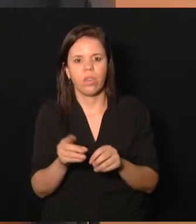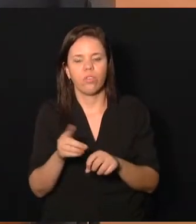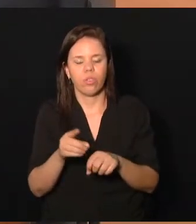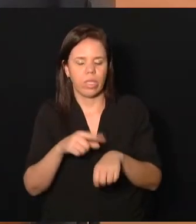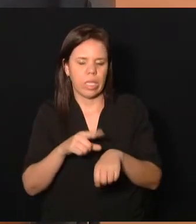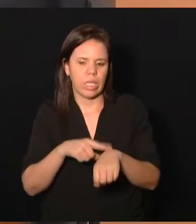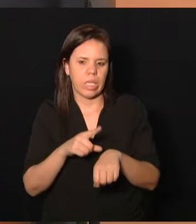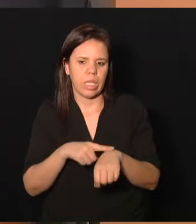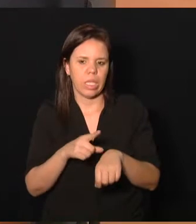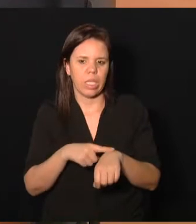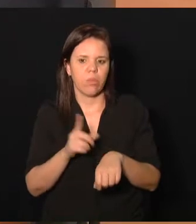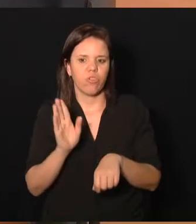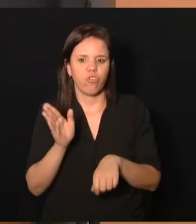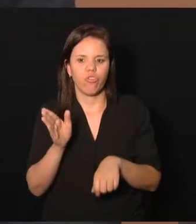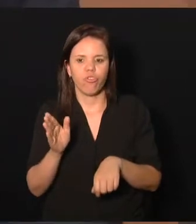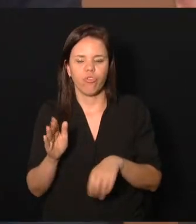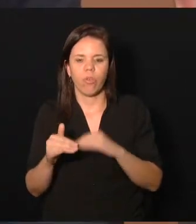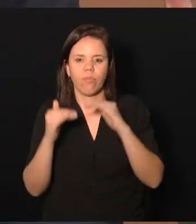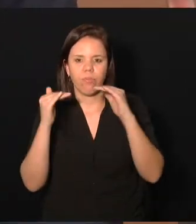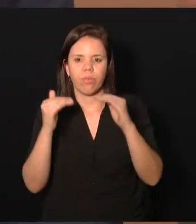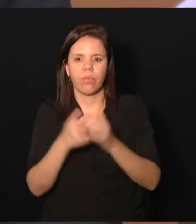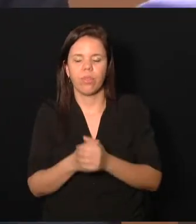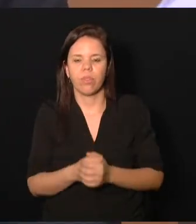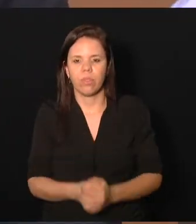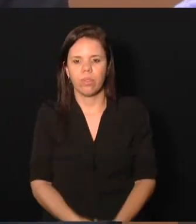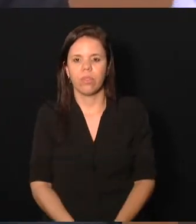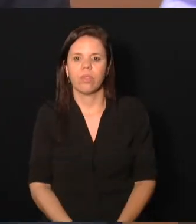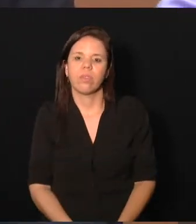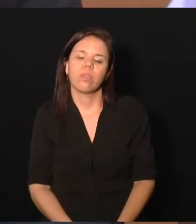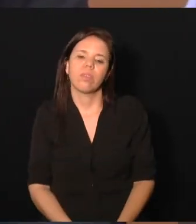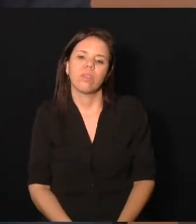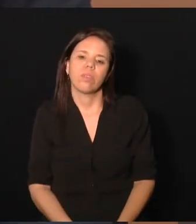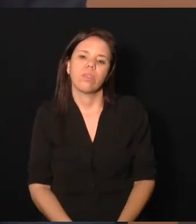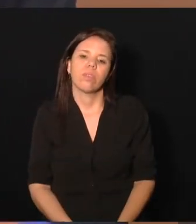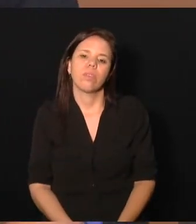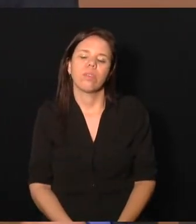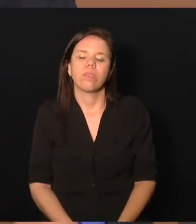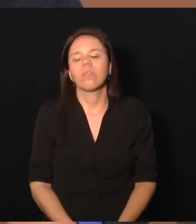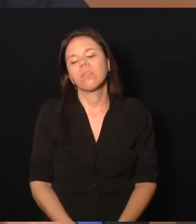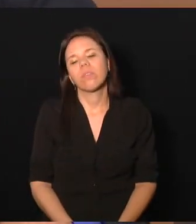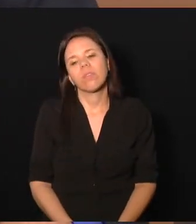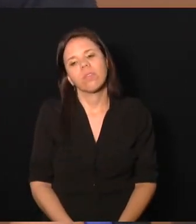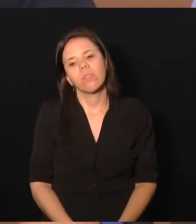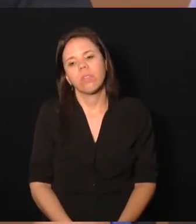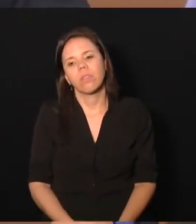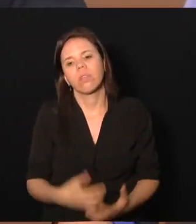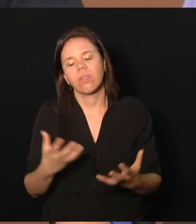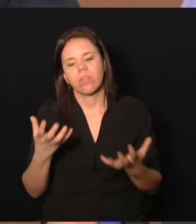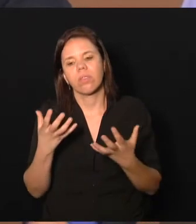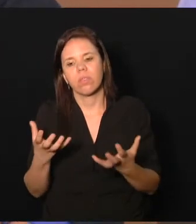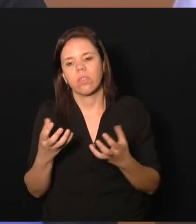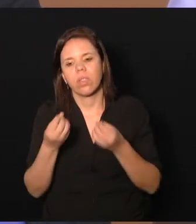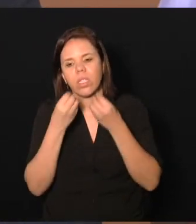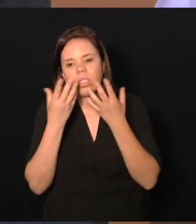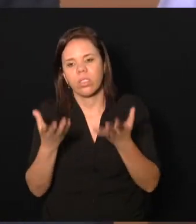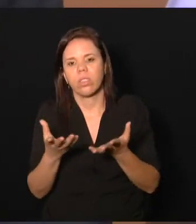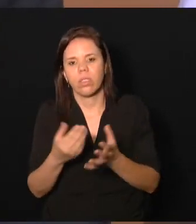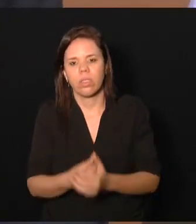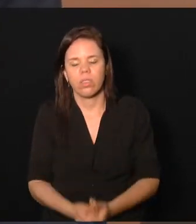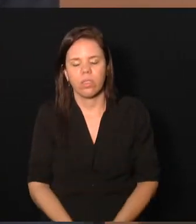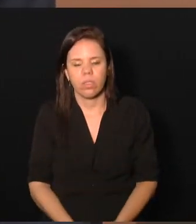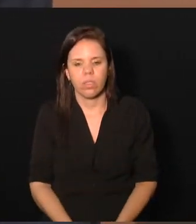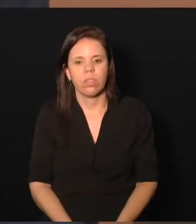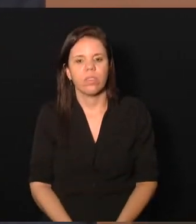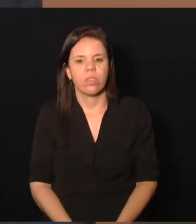está bem alongado. Depois é a minha comissão, pode andar um pouquinho mais. Eu queria dizer algo que